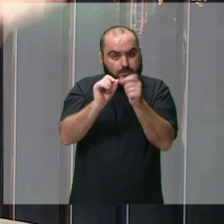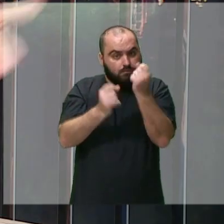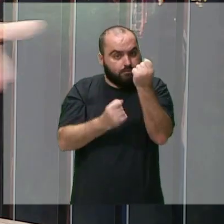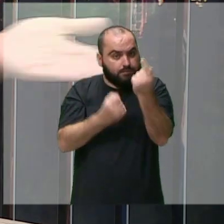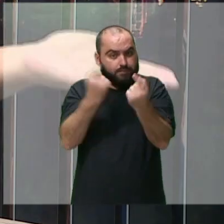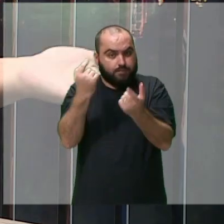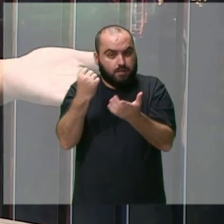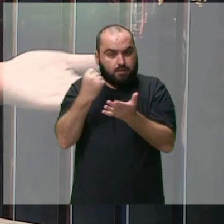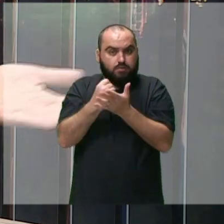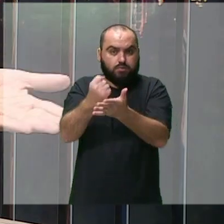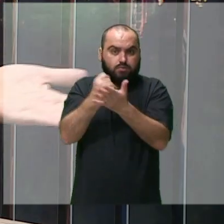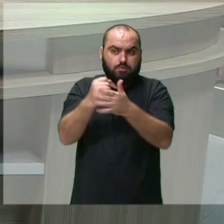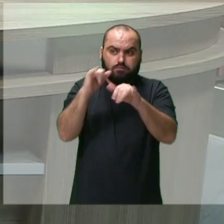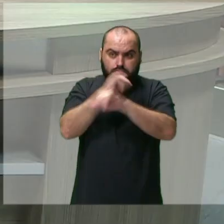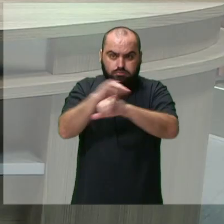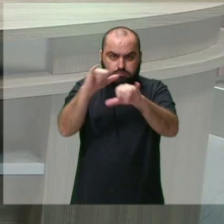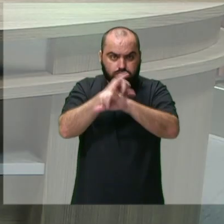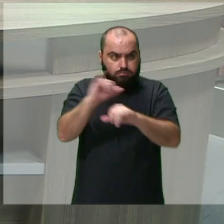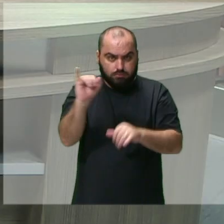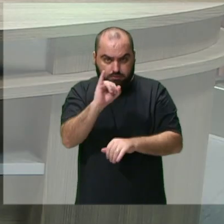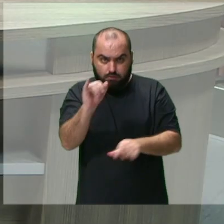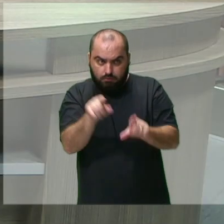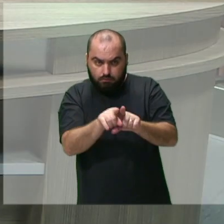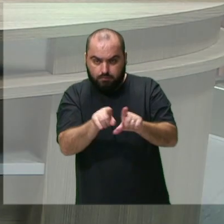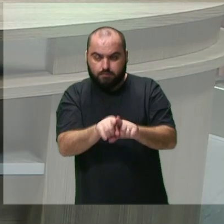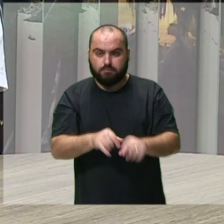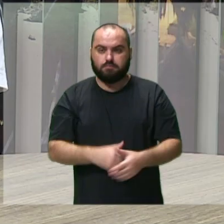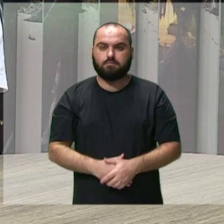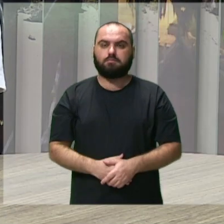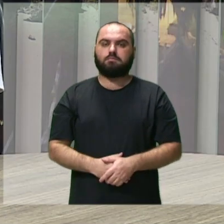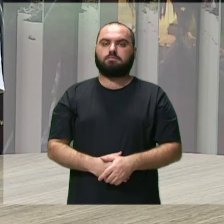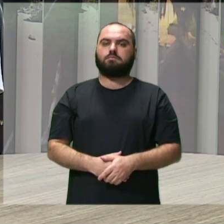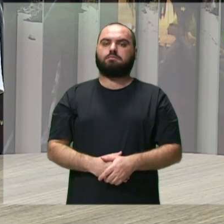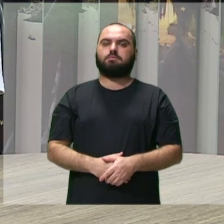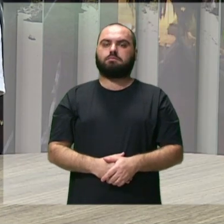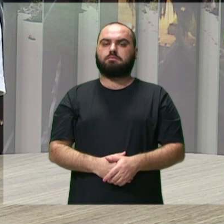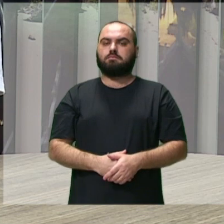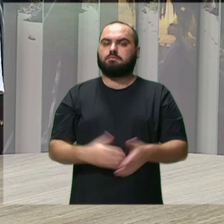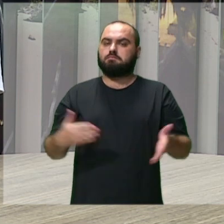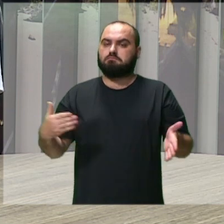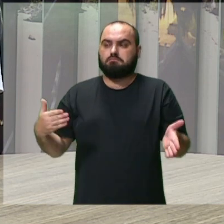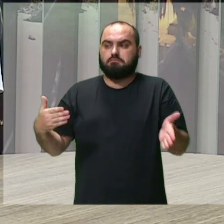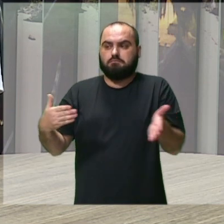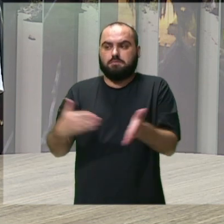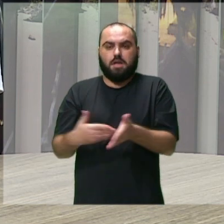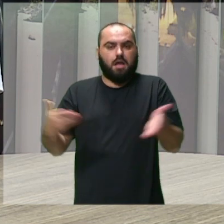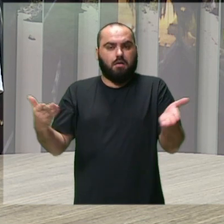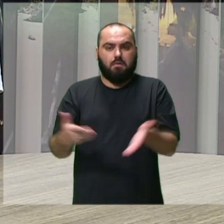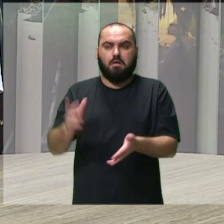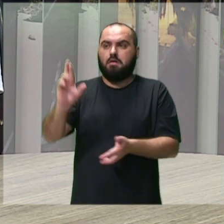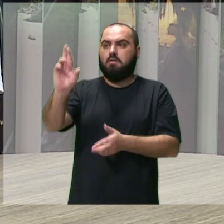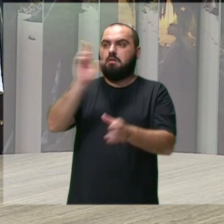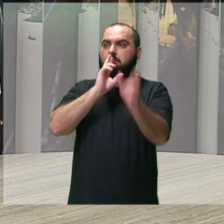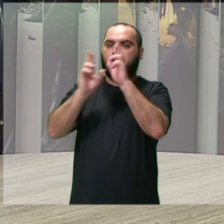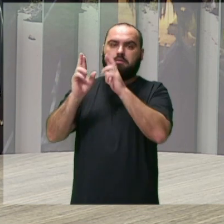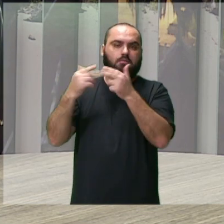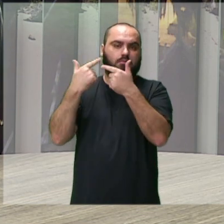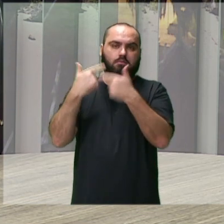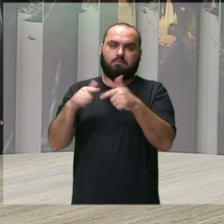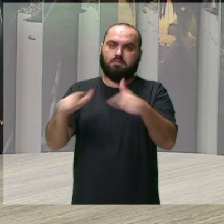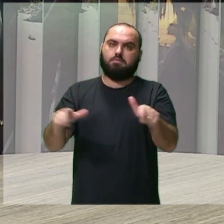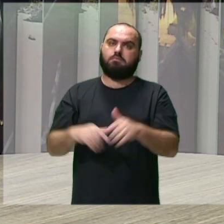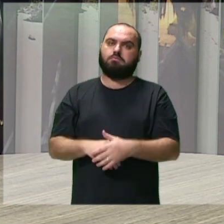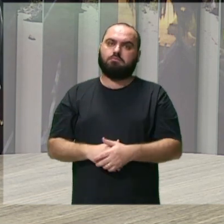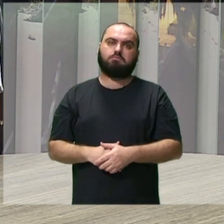porque ajuda a divulgar Itajaí também, né? Até o momento, efetivamente, eu não tenho essa resposta ainda, né? Isso